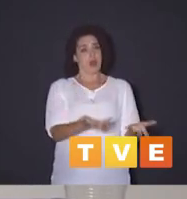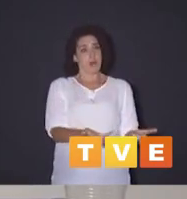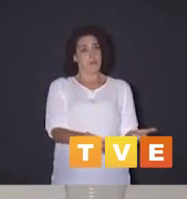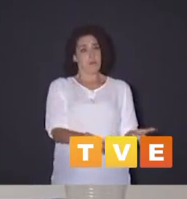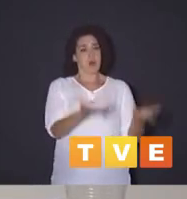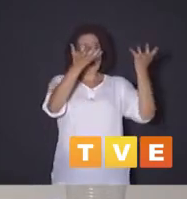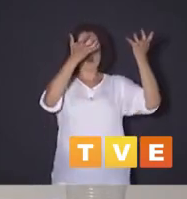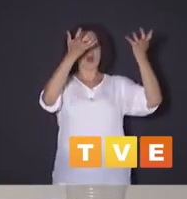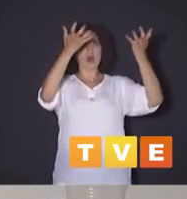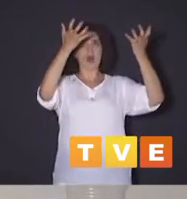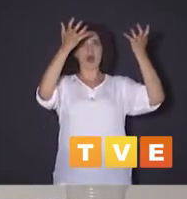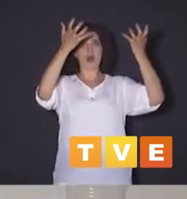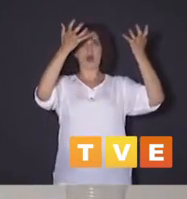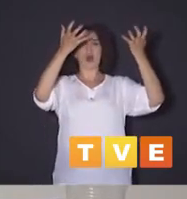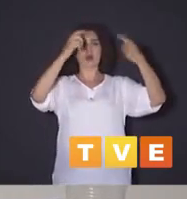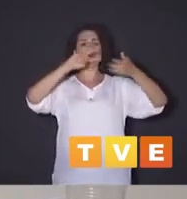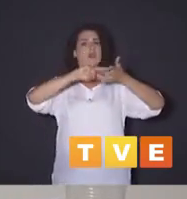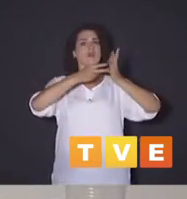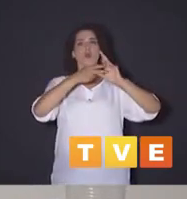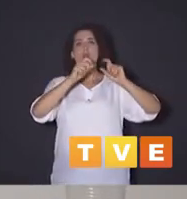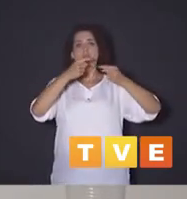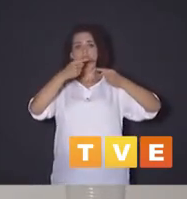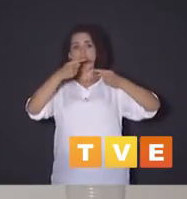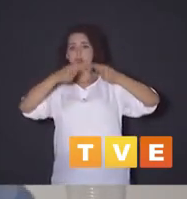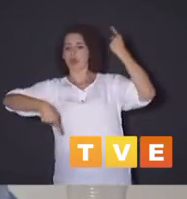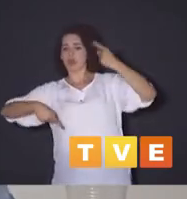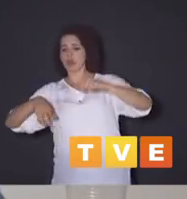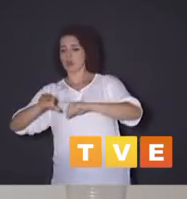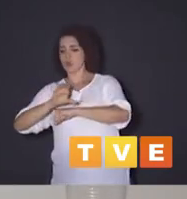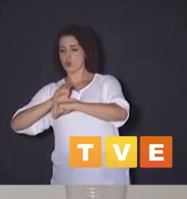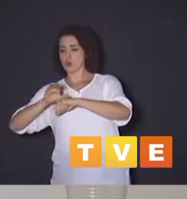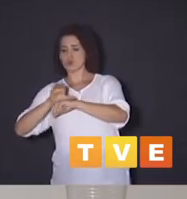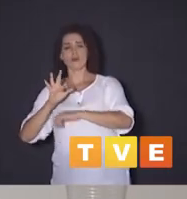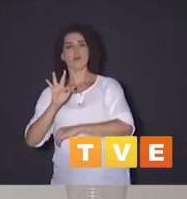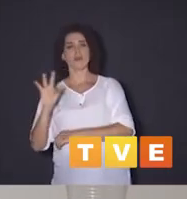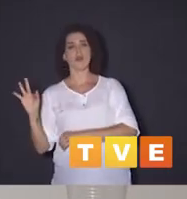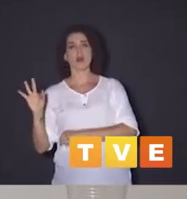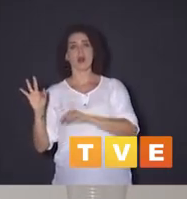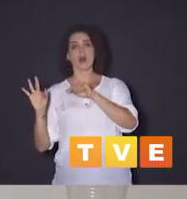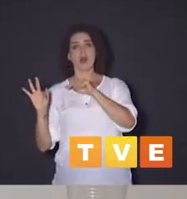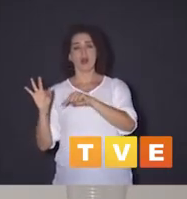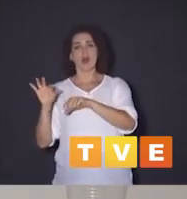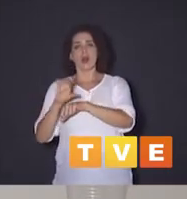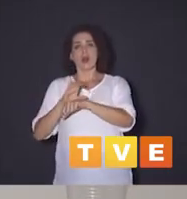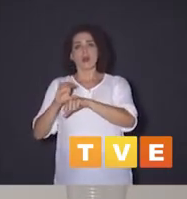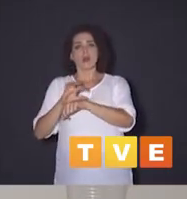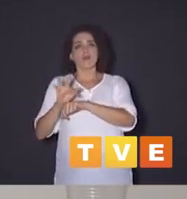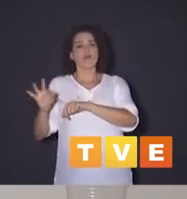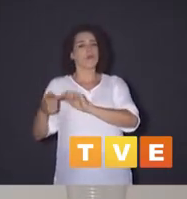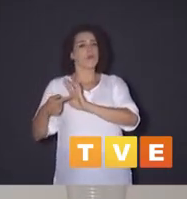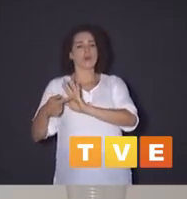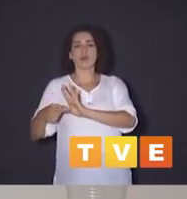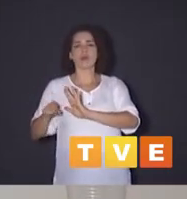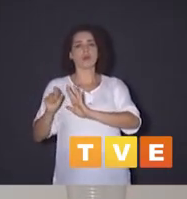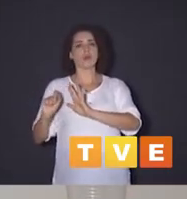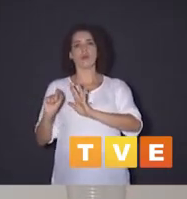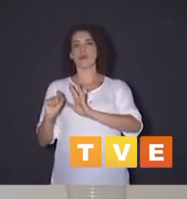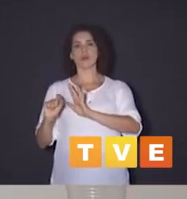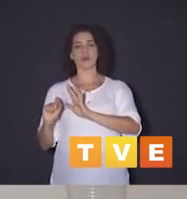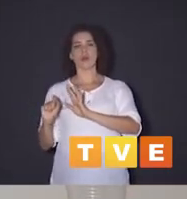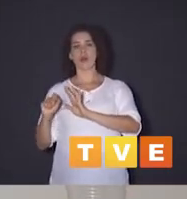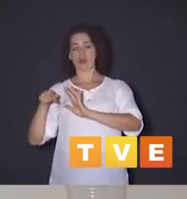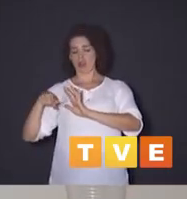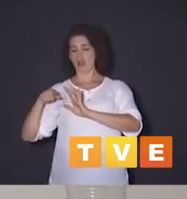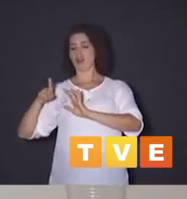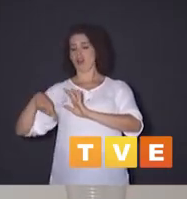em contraposição à constituição federal o que quer a constituição federal trouxe traz uma idéia de é um